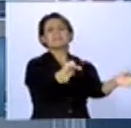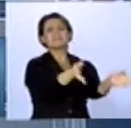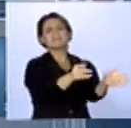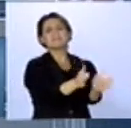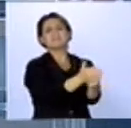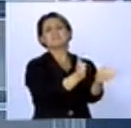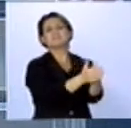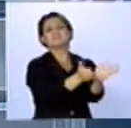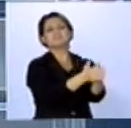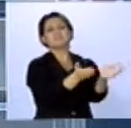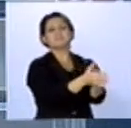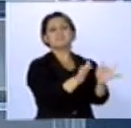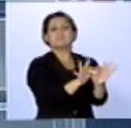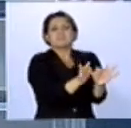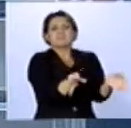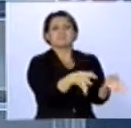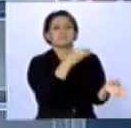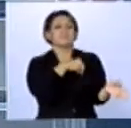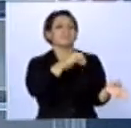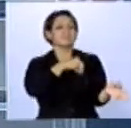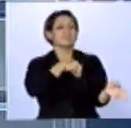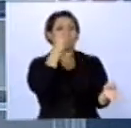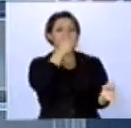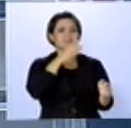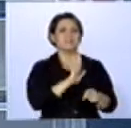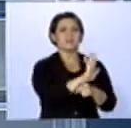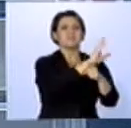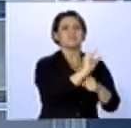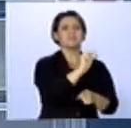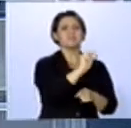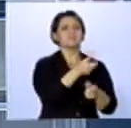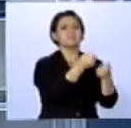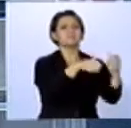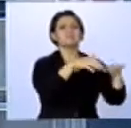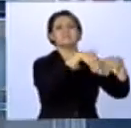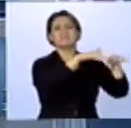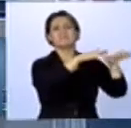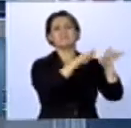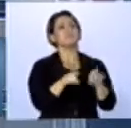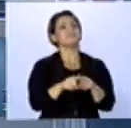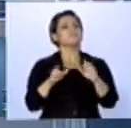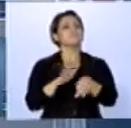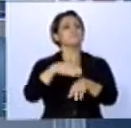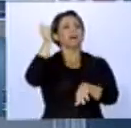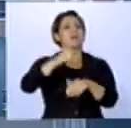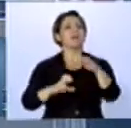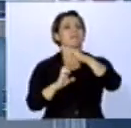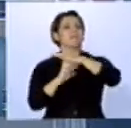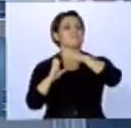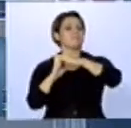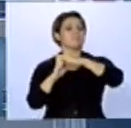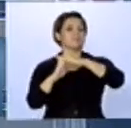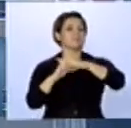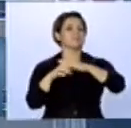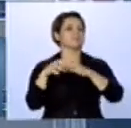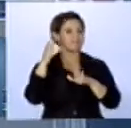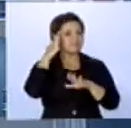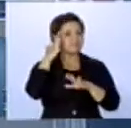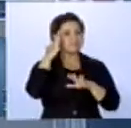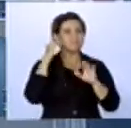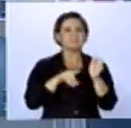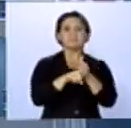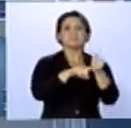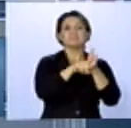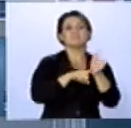isso colabora lógico com a apatia social e transformam cidadãos nessa primeira fase na fase do levantamento